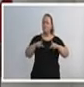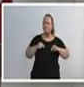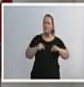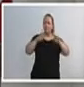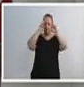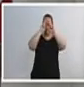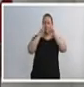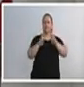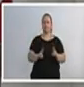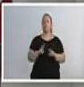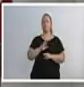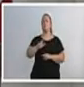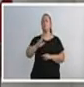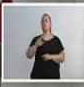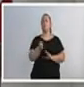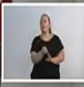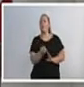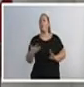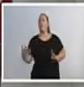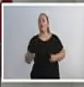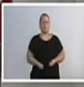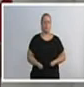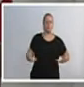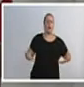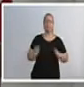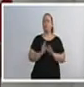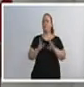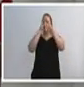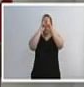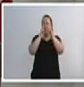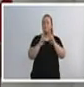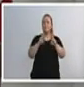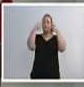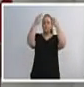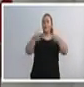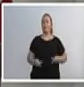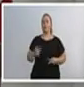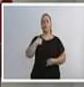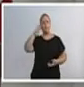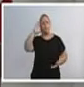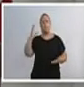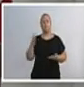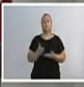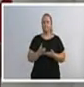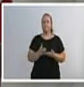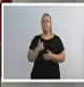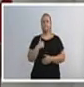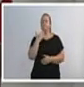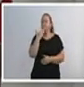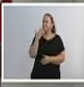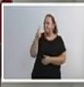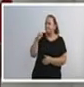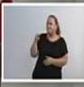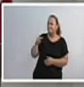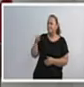uma questão quantitativa, não é uma questão de gasto, é uma questão de dignidade da pessoa humana, e eu acredito que se a gente... Peço só, presidente, mais o